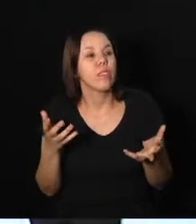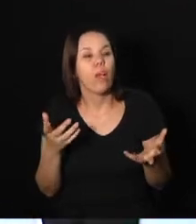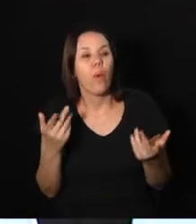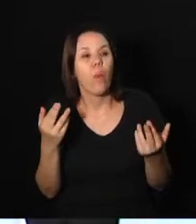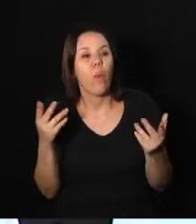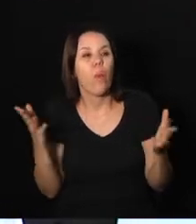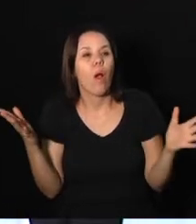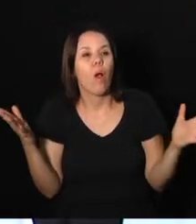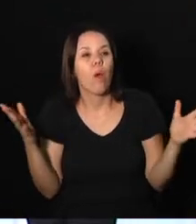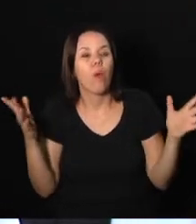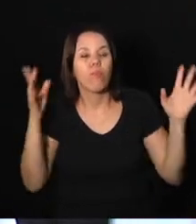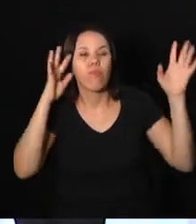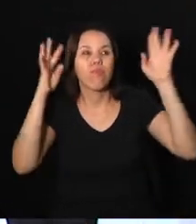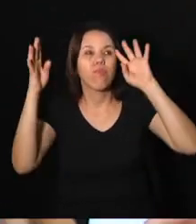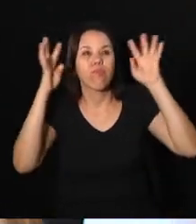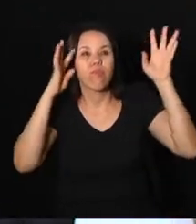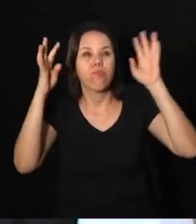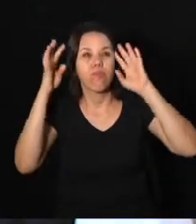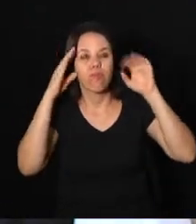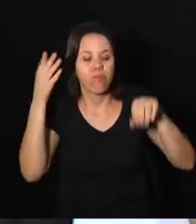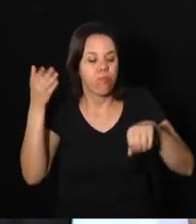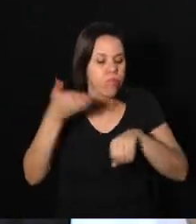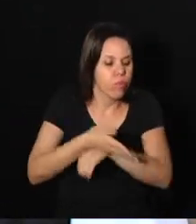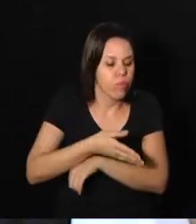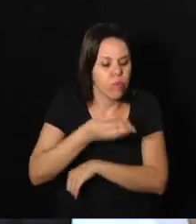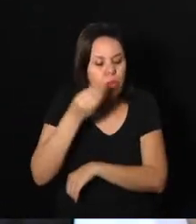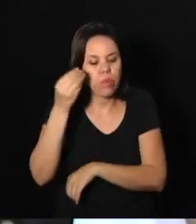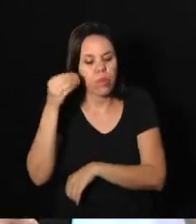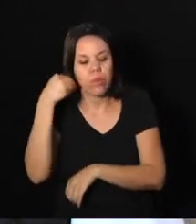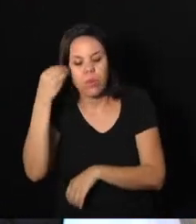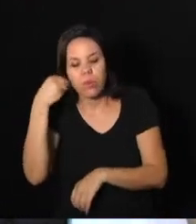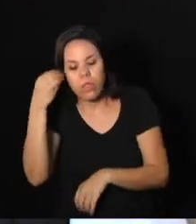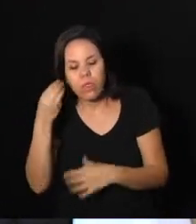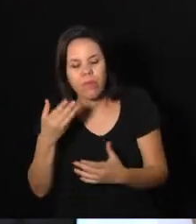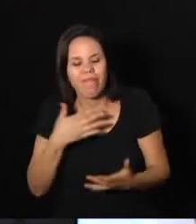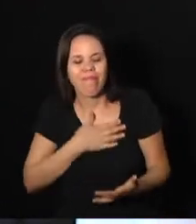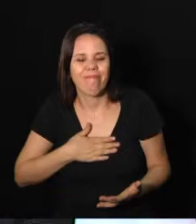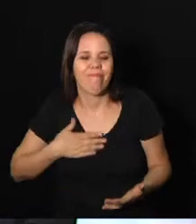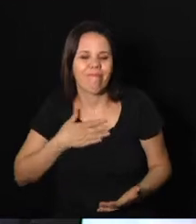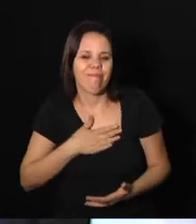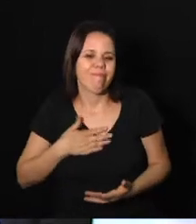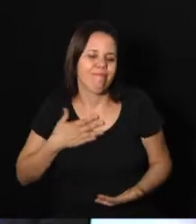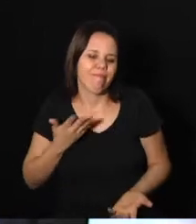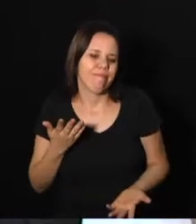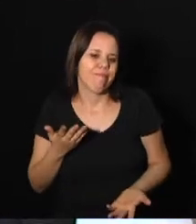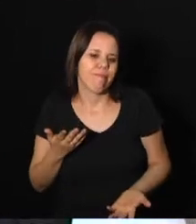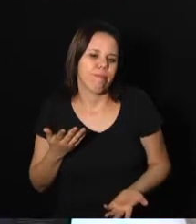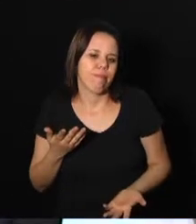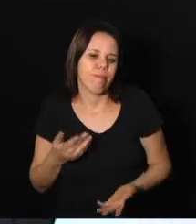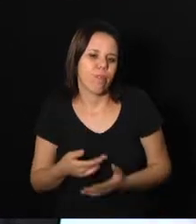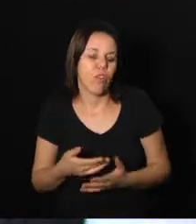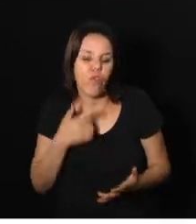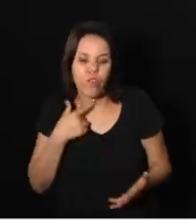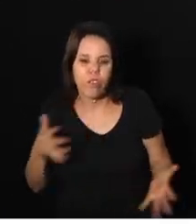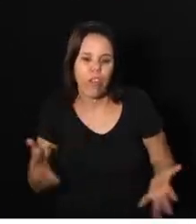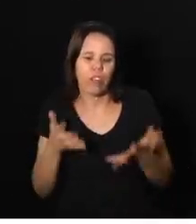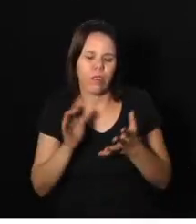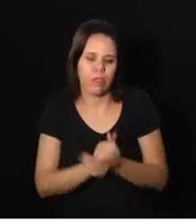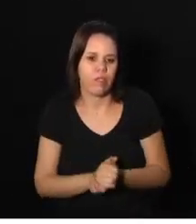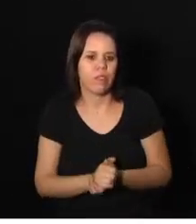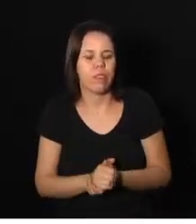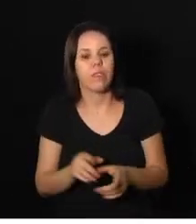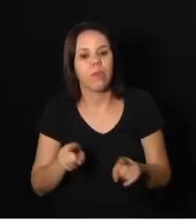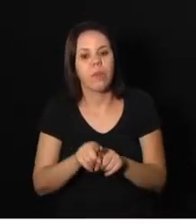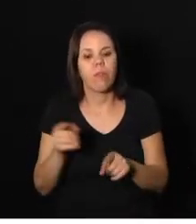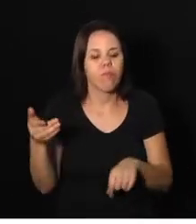voando, assim. E quando a gente vem aqui ter uma dessas experiências, a gente vê como é gostoso, sabe? E é isso que dá mais motivação. Além de